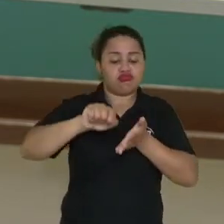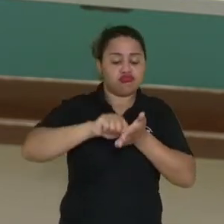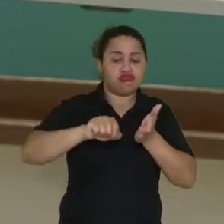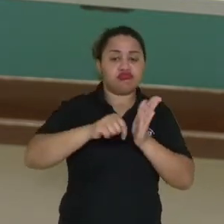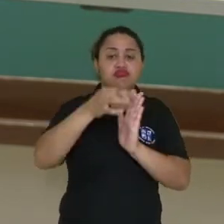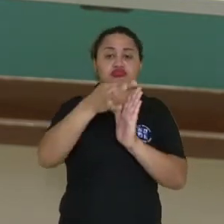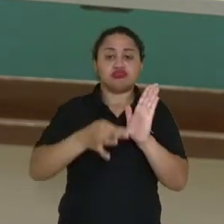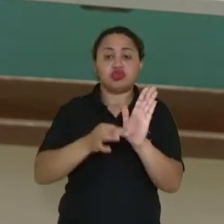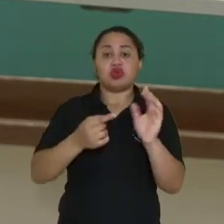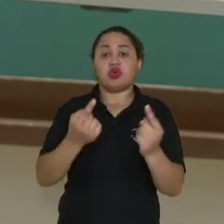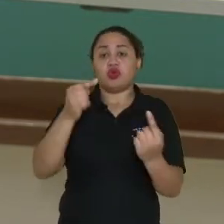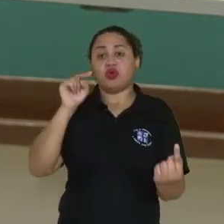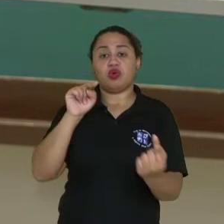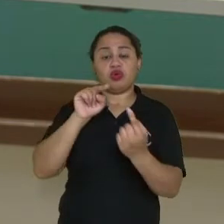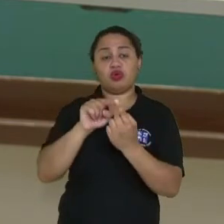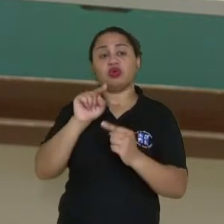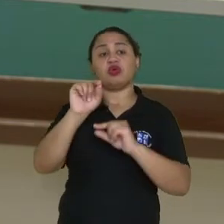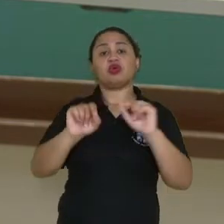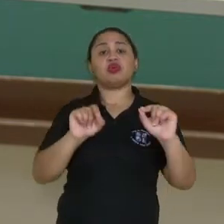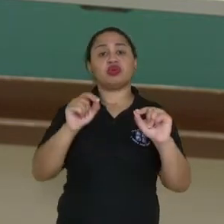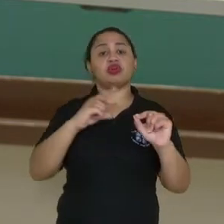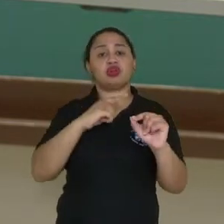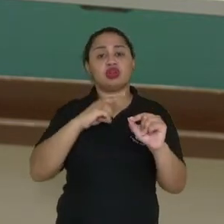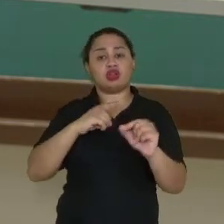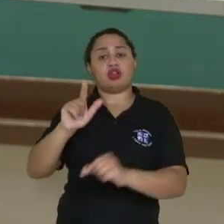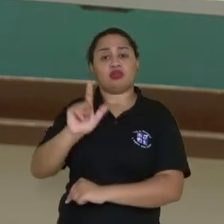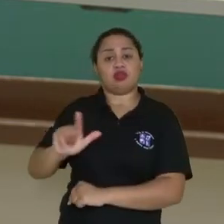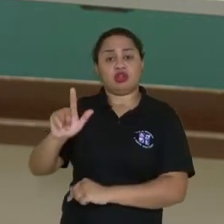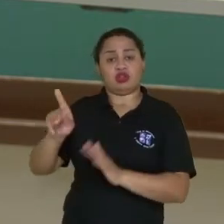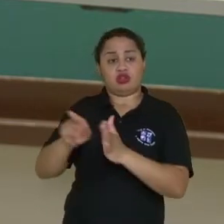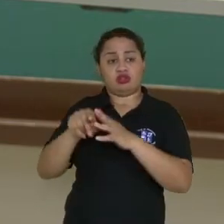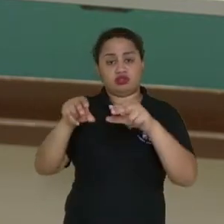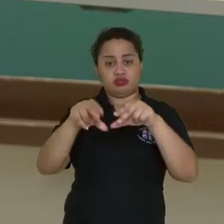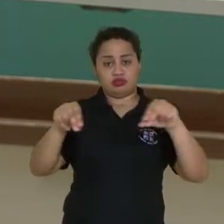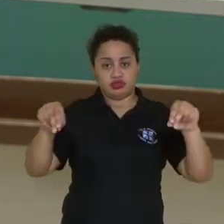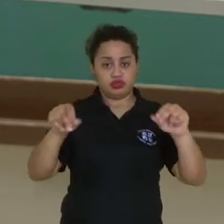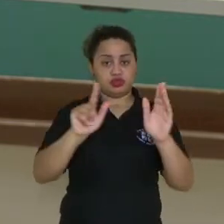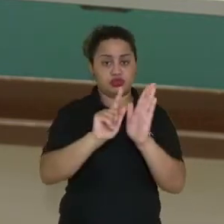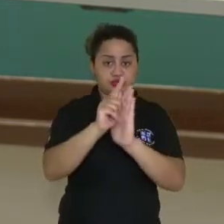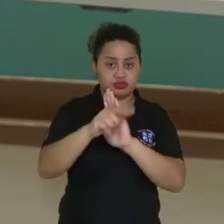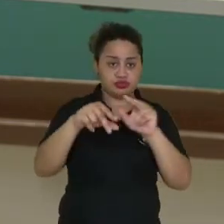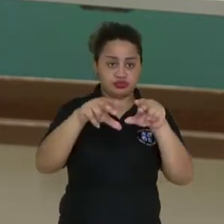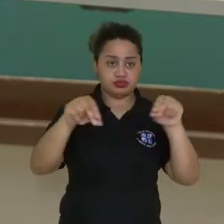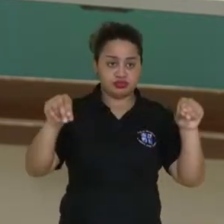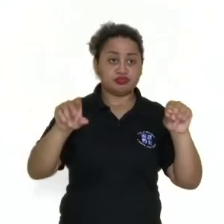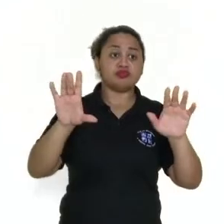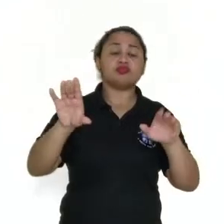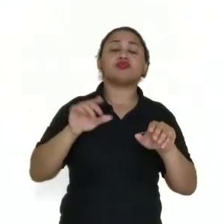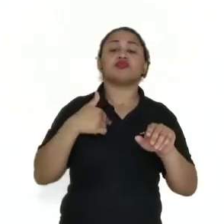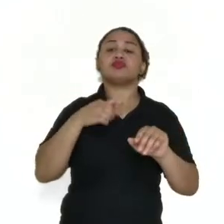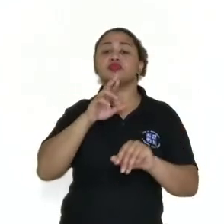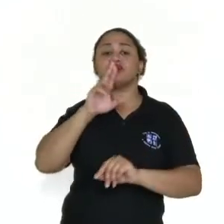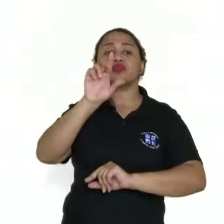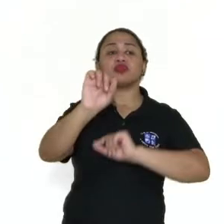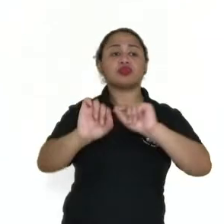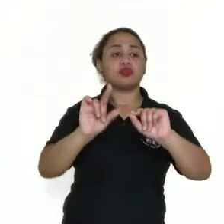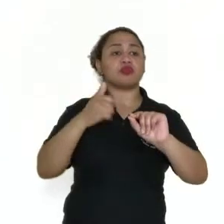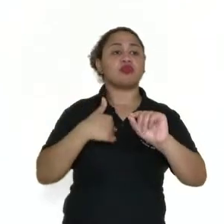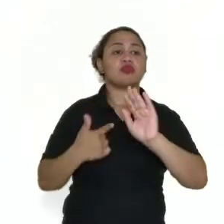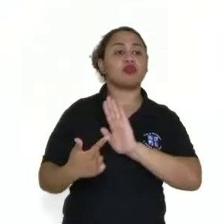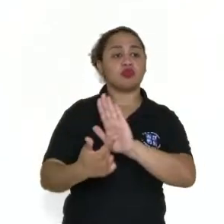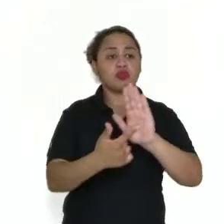elaborar esse poema que constitui uma literatura de cordel? Vejam, a nossa sugestão então consiste em afirmar